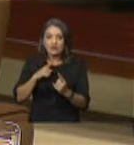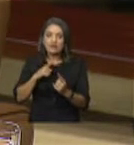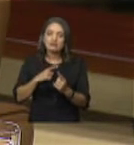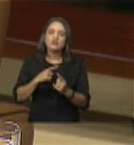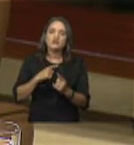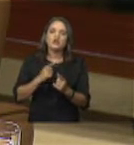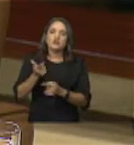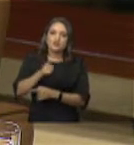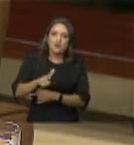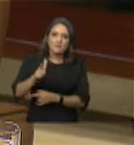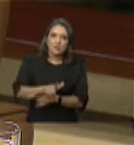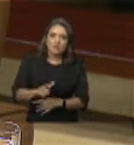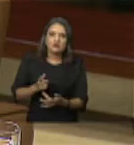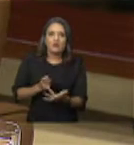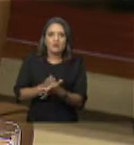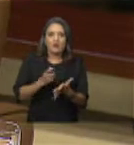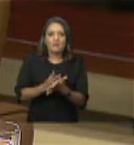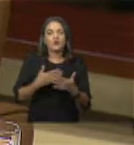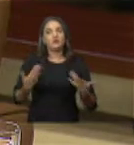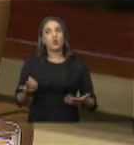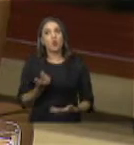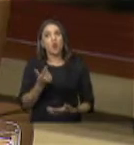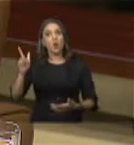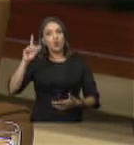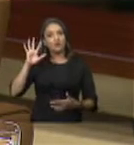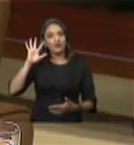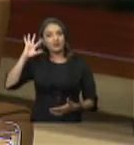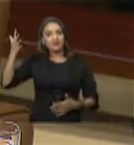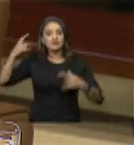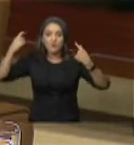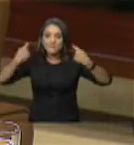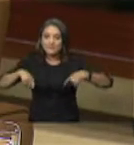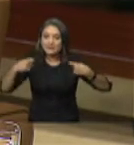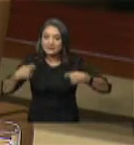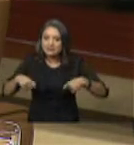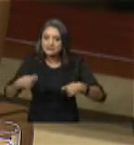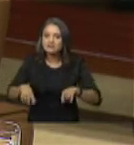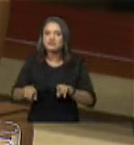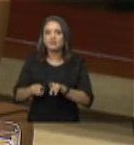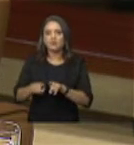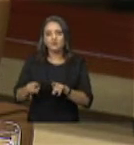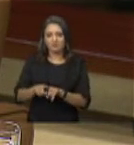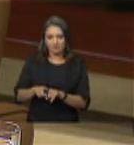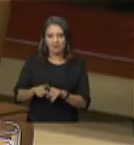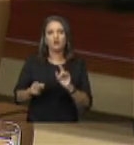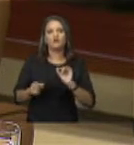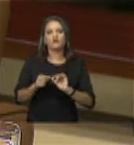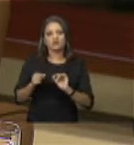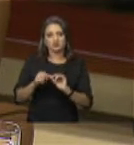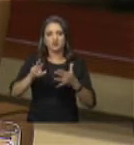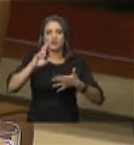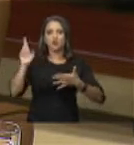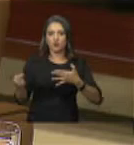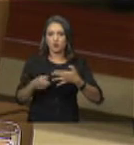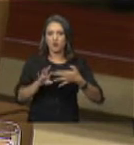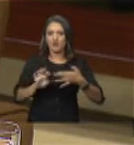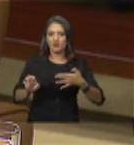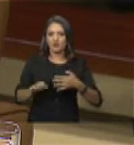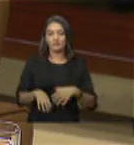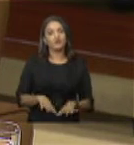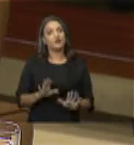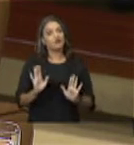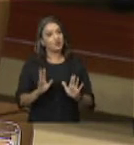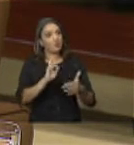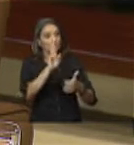dessa forma outra decisão deve ser proferida no recurso extraordinário também a procuradoria Vai na direção